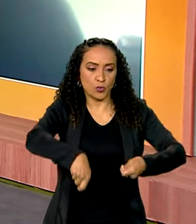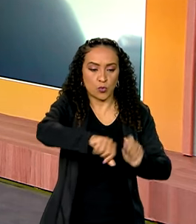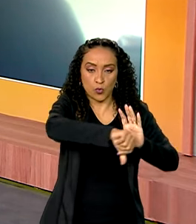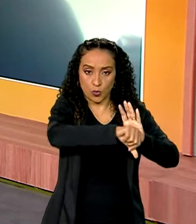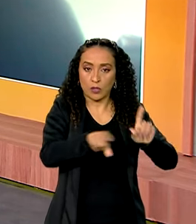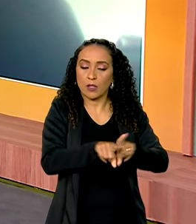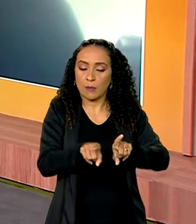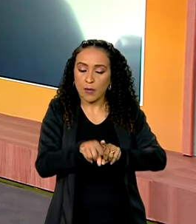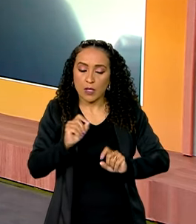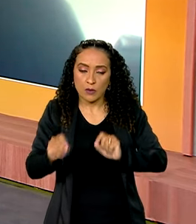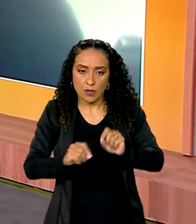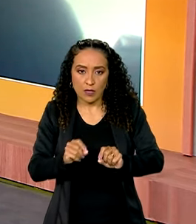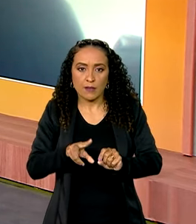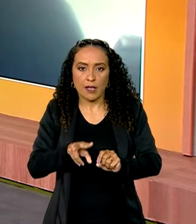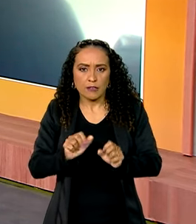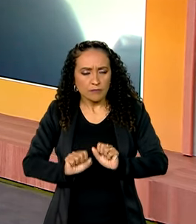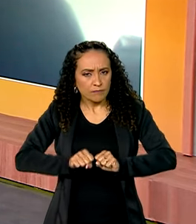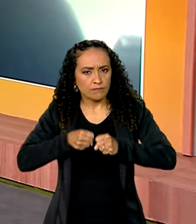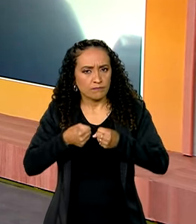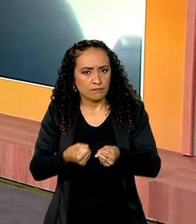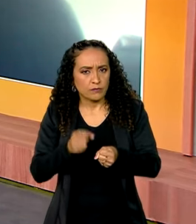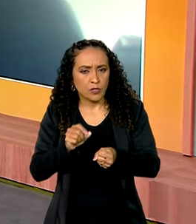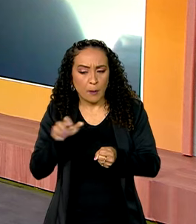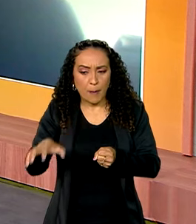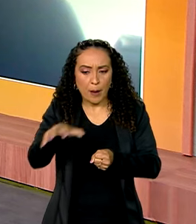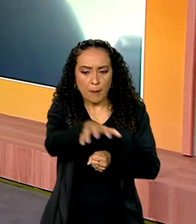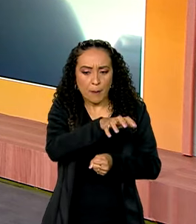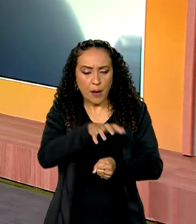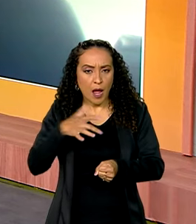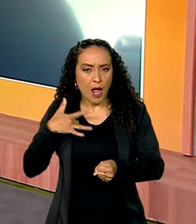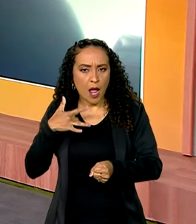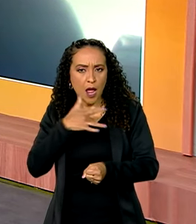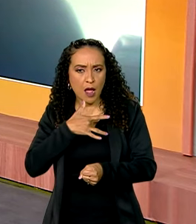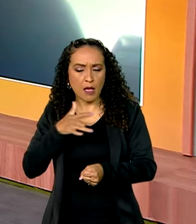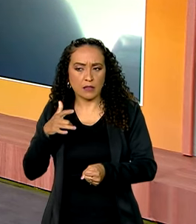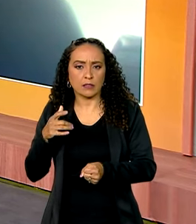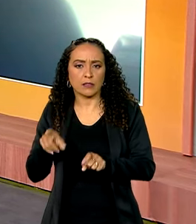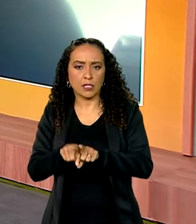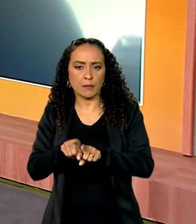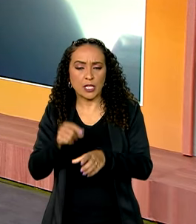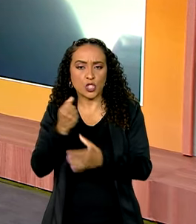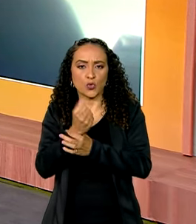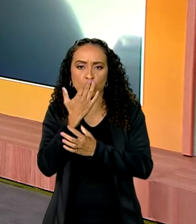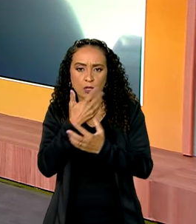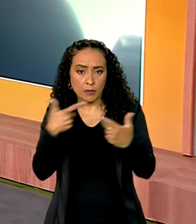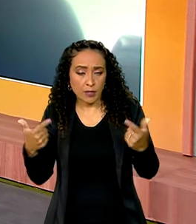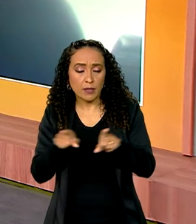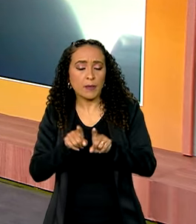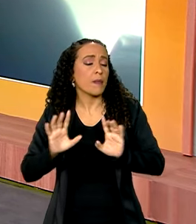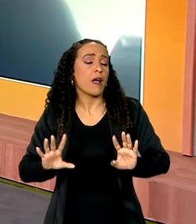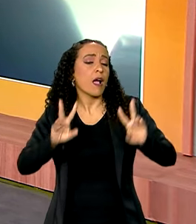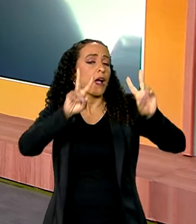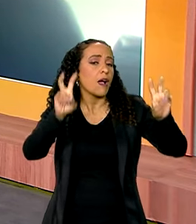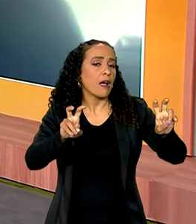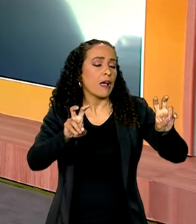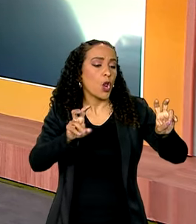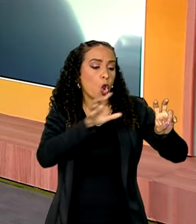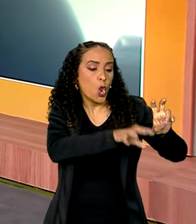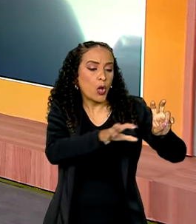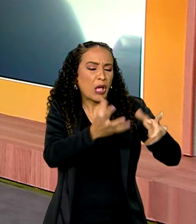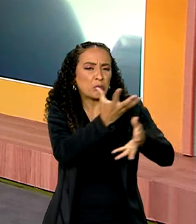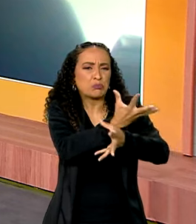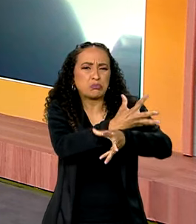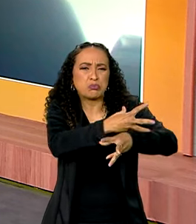vai fortalecer, principalmente nas áreas de saúde, segurança alimentar e em relação às áreas